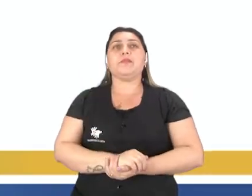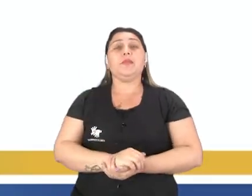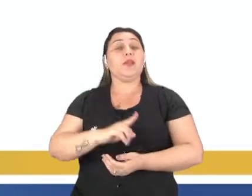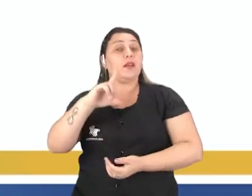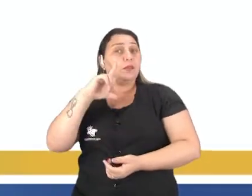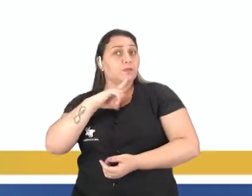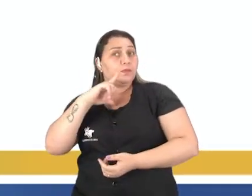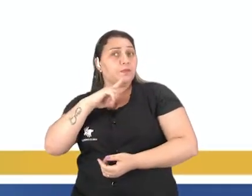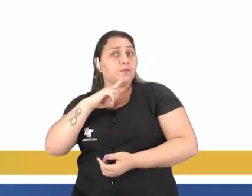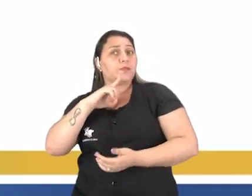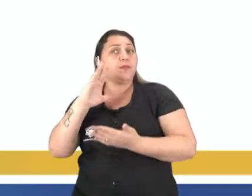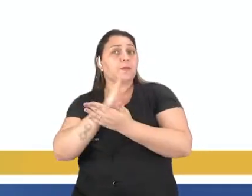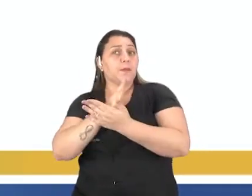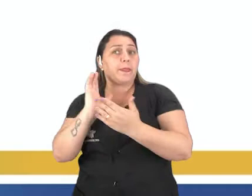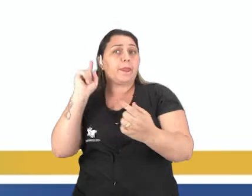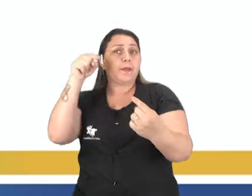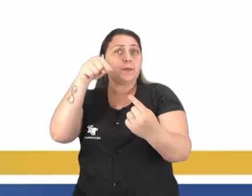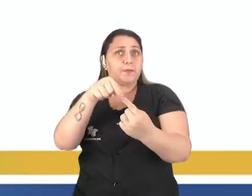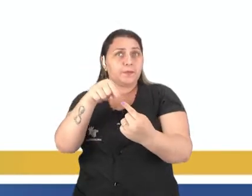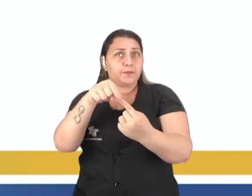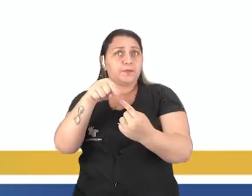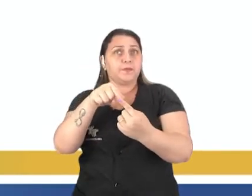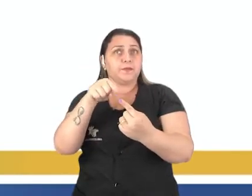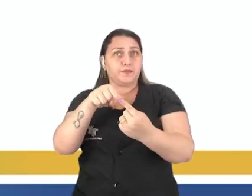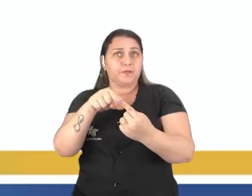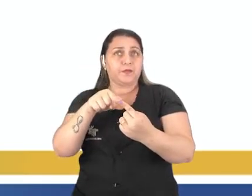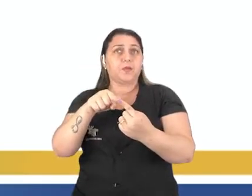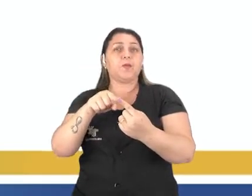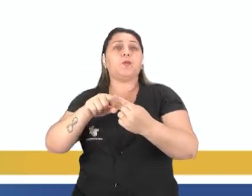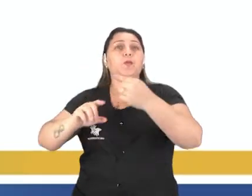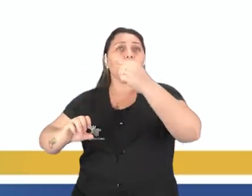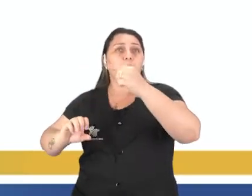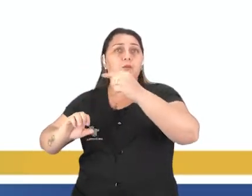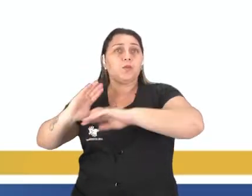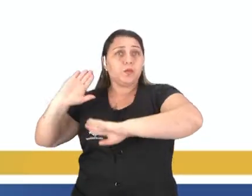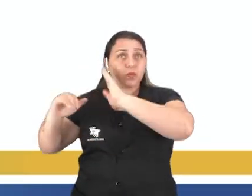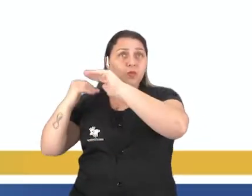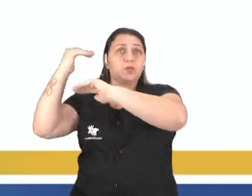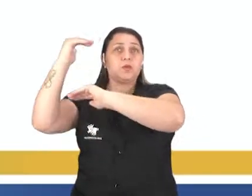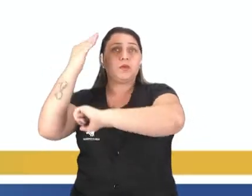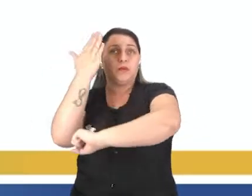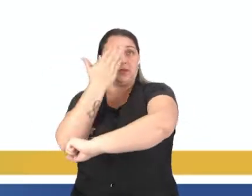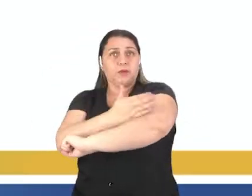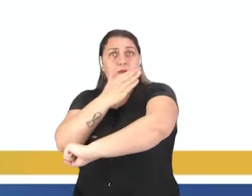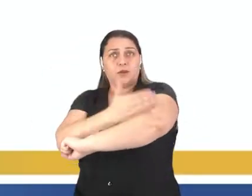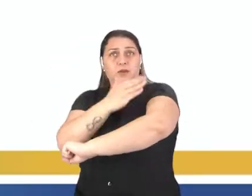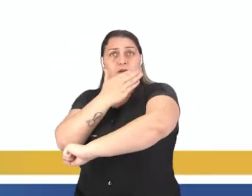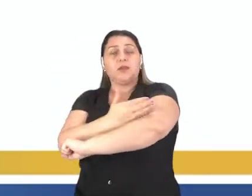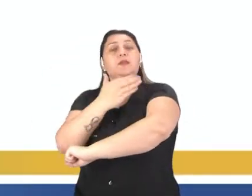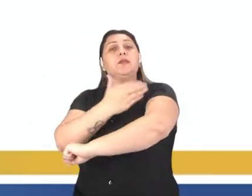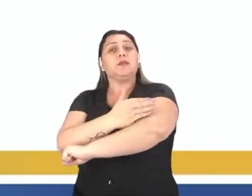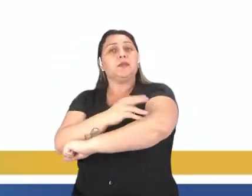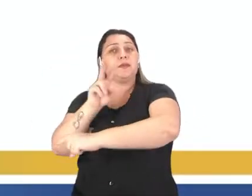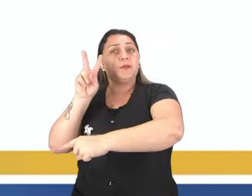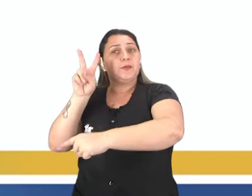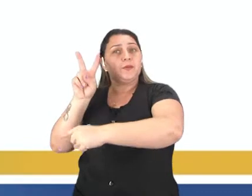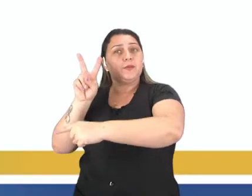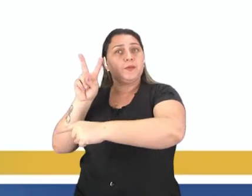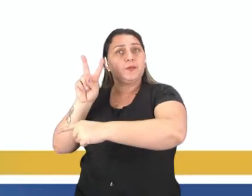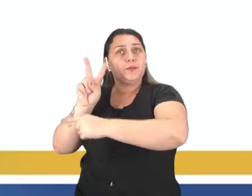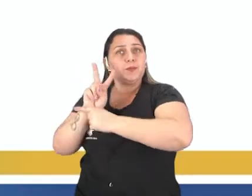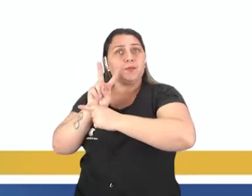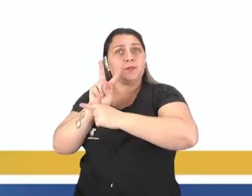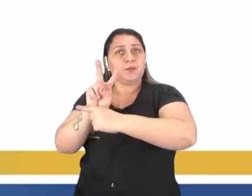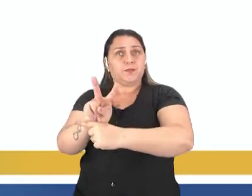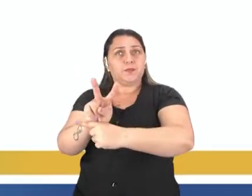E aí a gente vai ver alguns objetivos. Tem como o objetivo um grande desenvolvimento dos seus